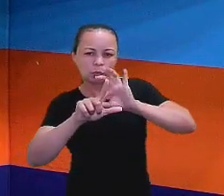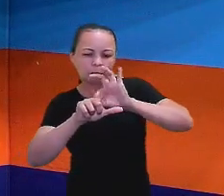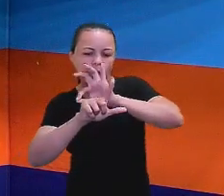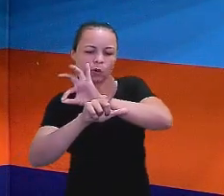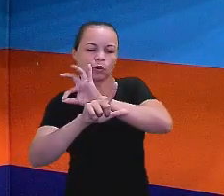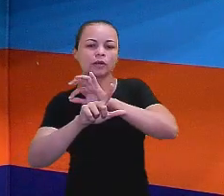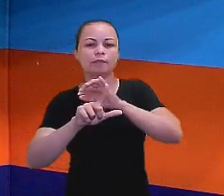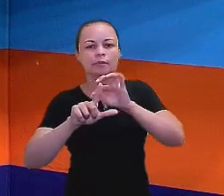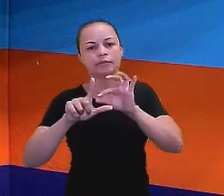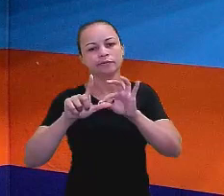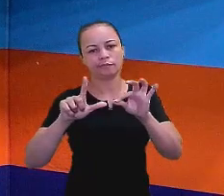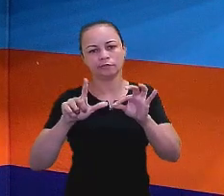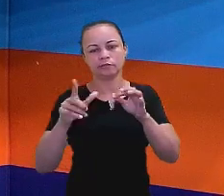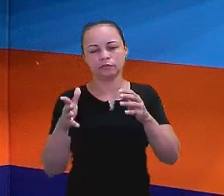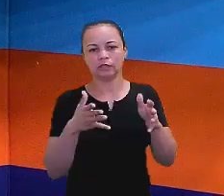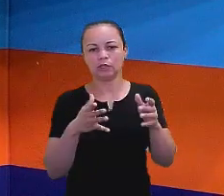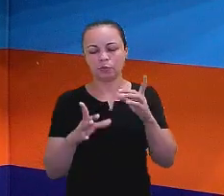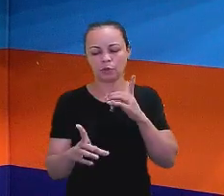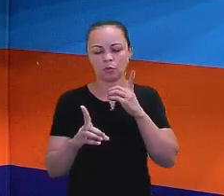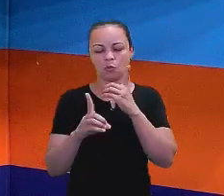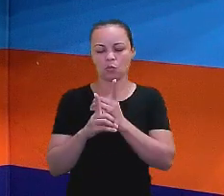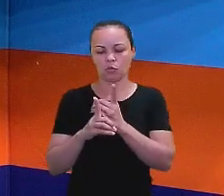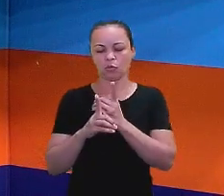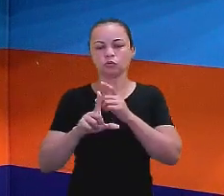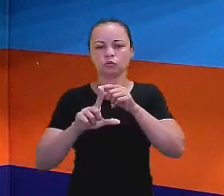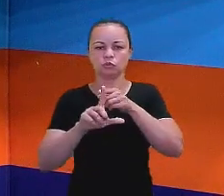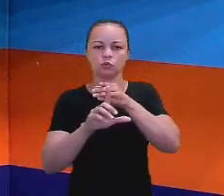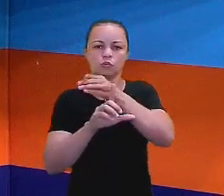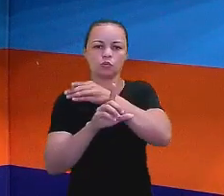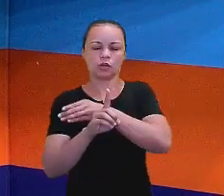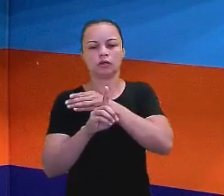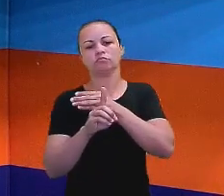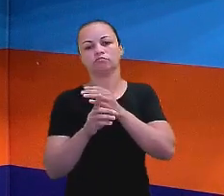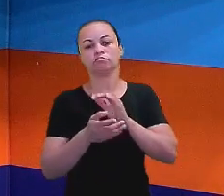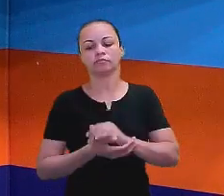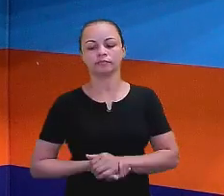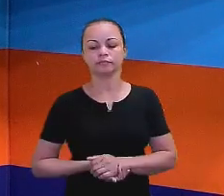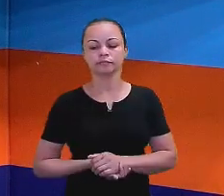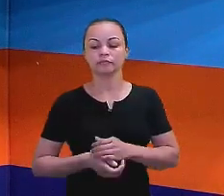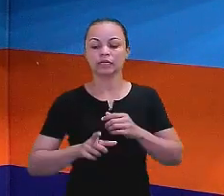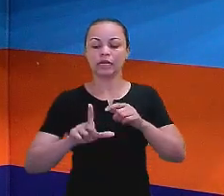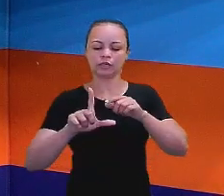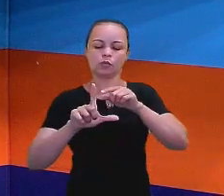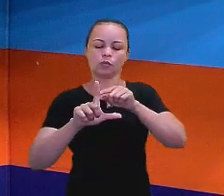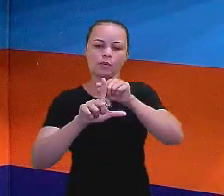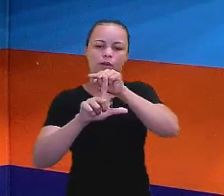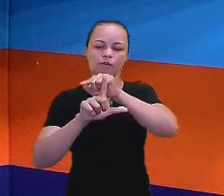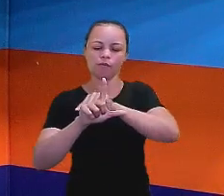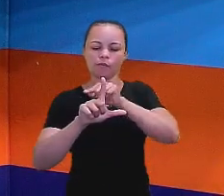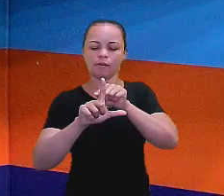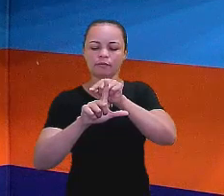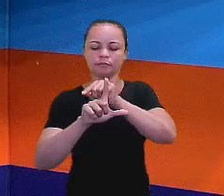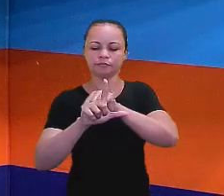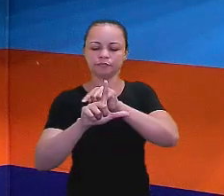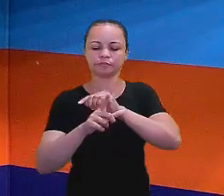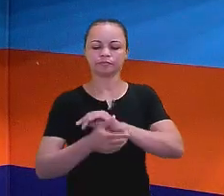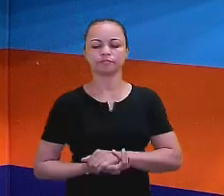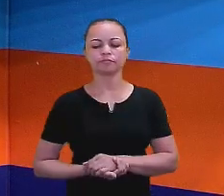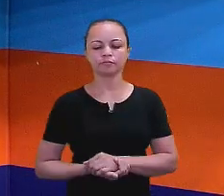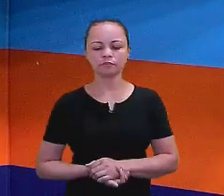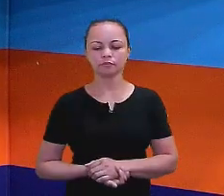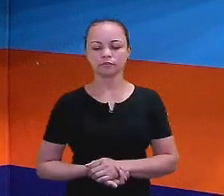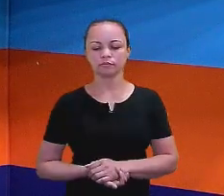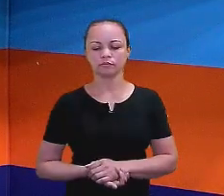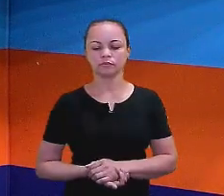a gente faz um encontro aí, ó, de um ângulo externo. Então, vejam que aqui eu tenho um ângulo externo, tá? E